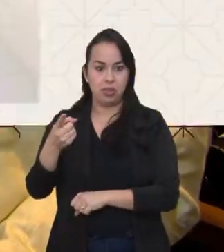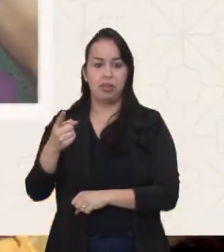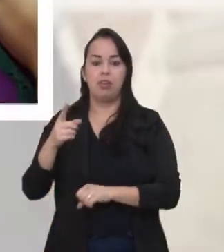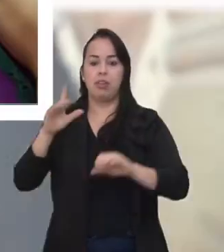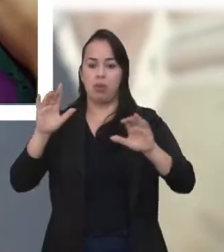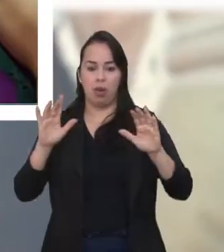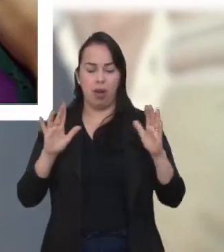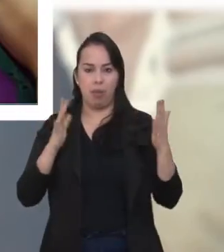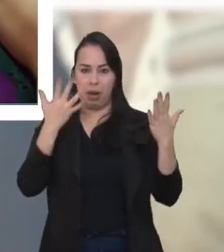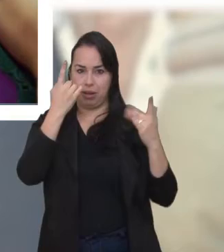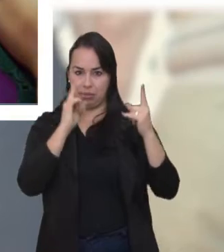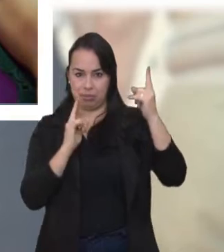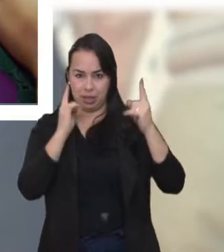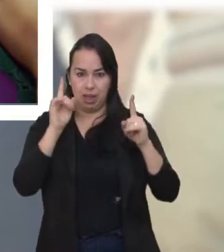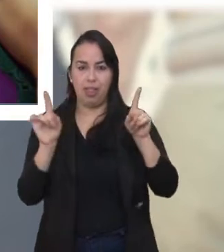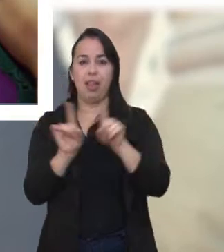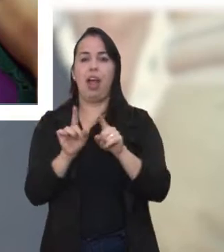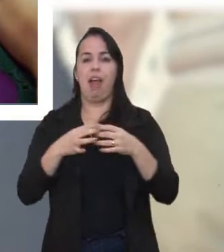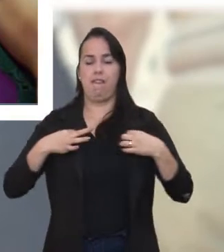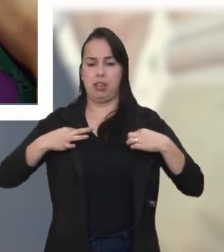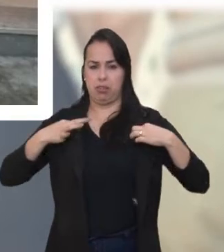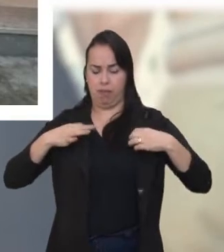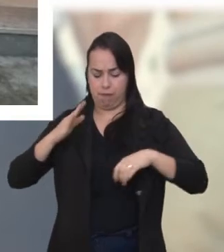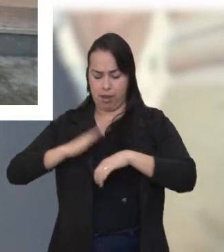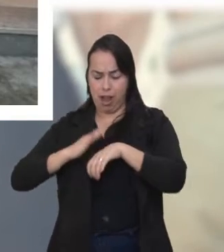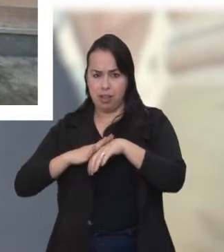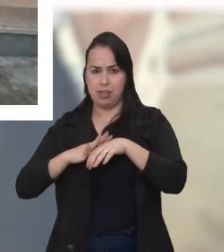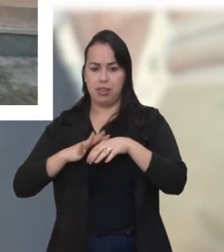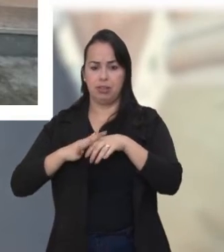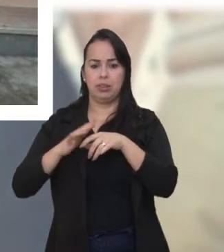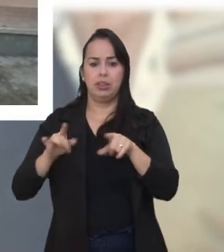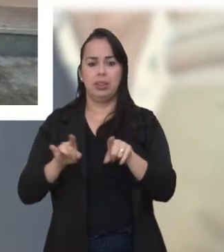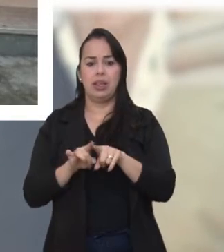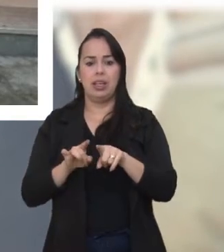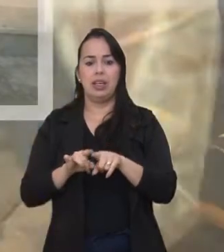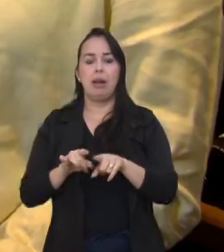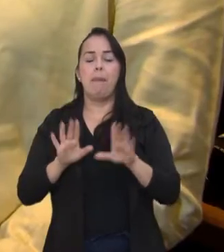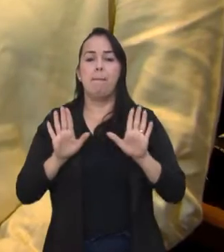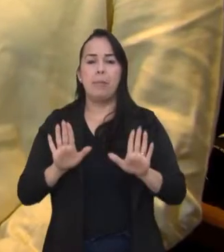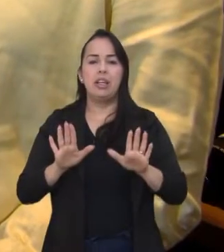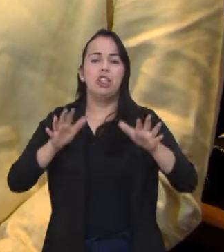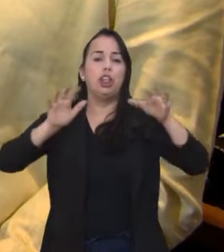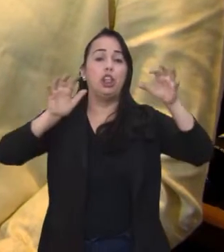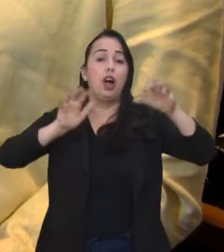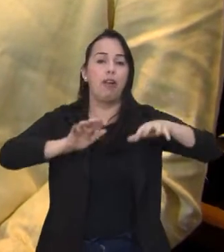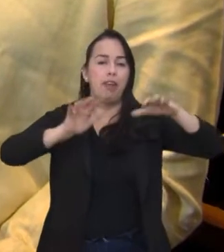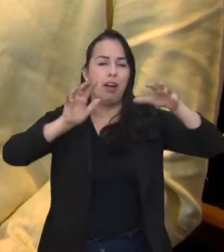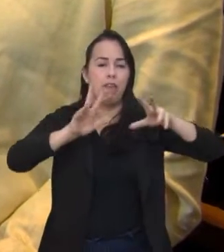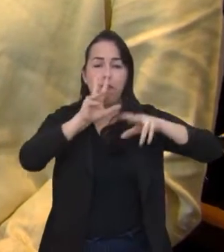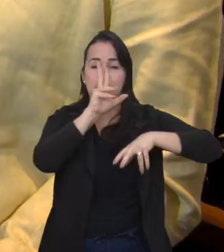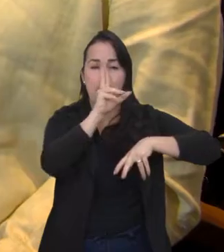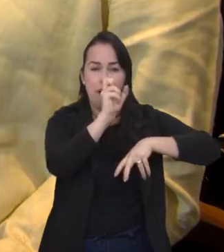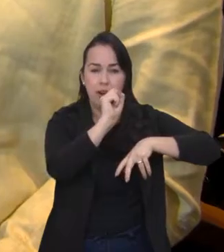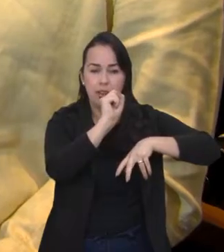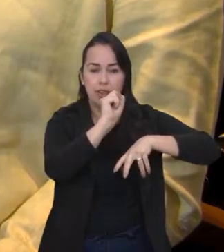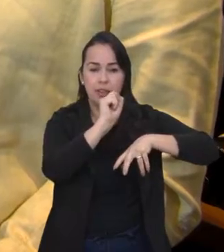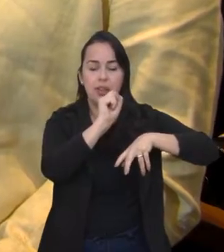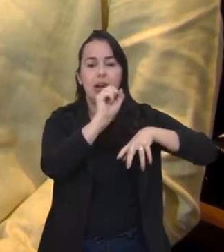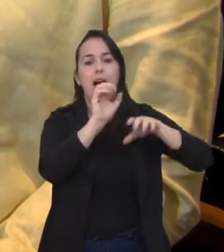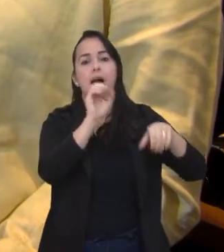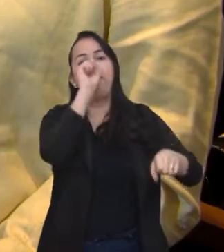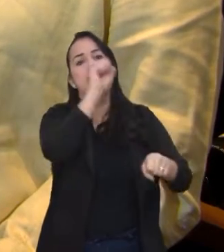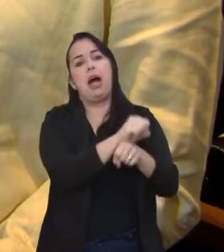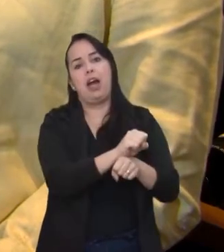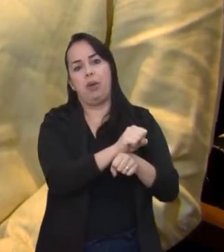Aí a gente fez os abadás, as camisetas, foi super gostoso, se não tivesse chovido. A chuva foi tão forte que a gente teve que desligar o